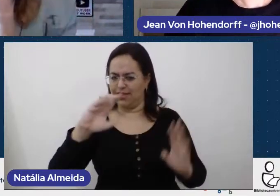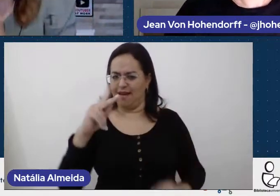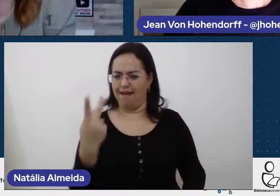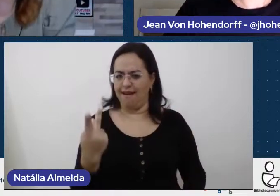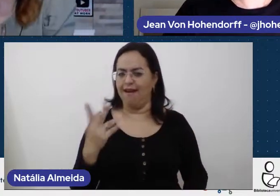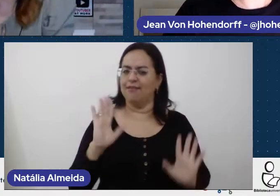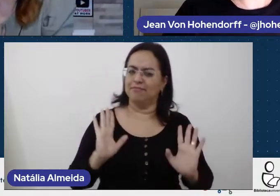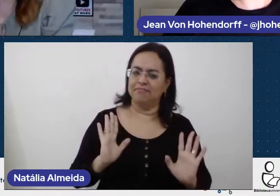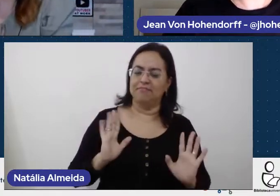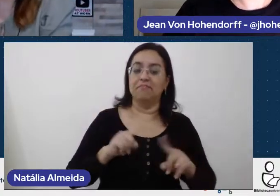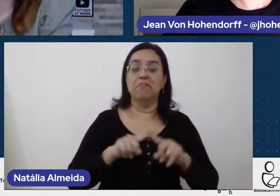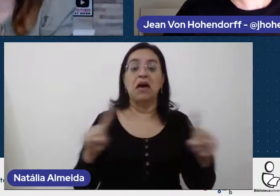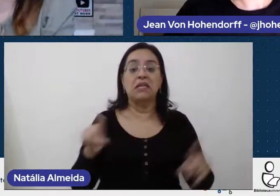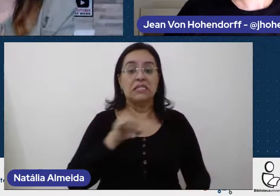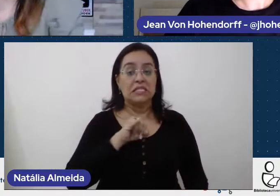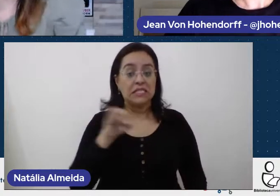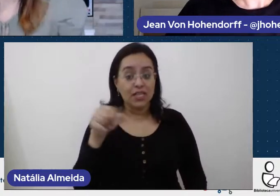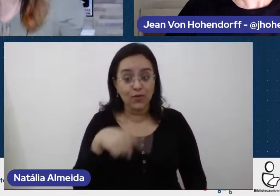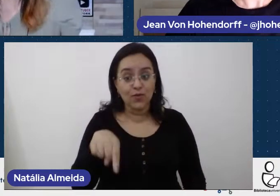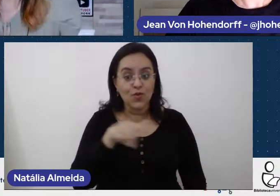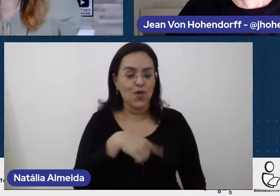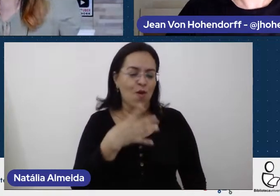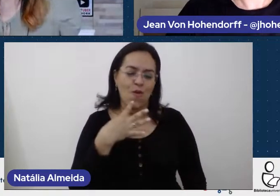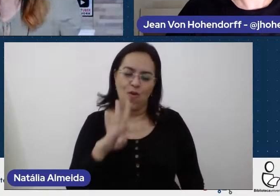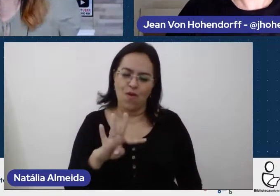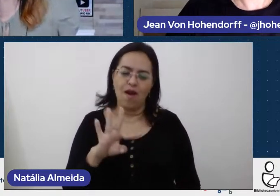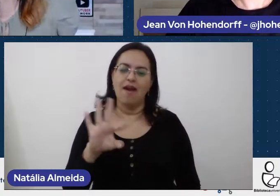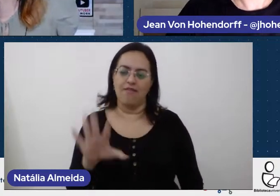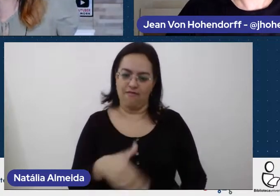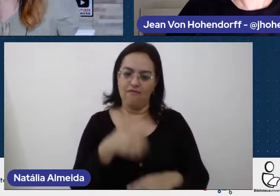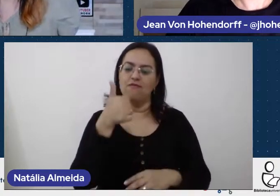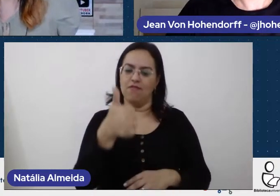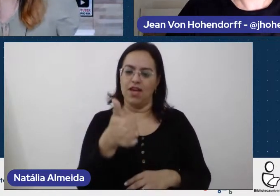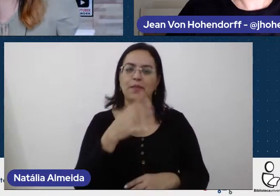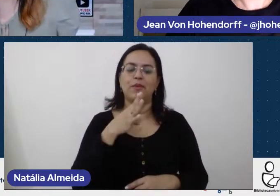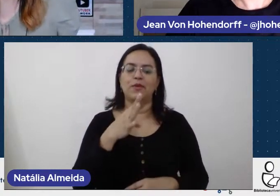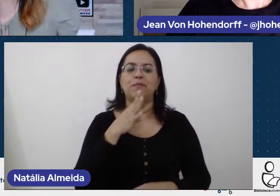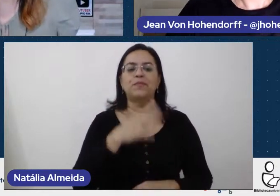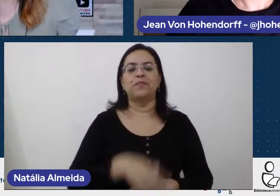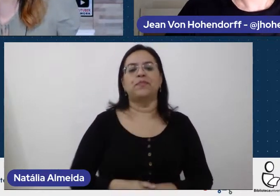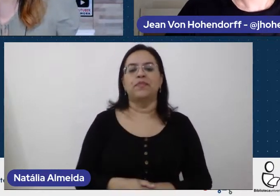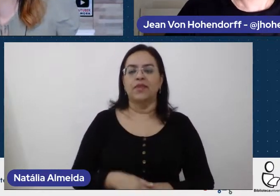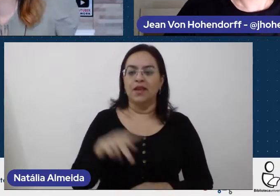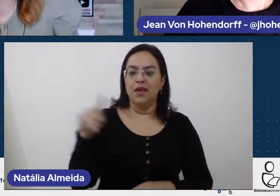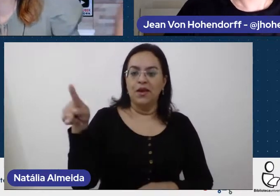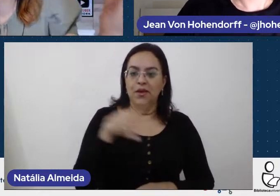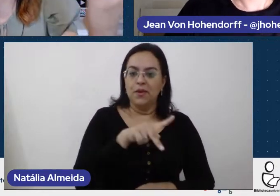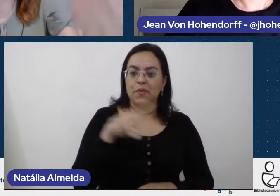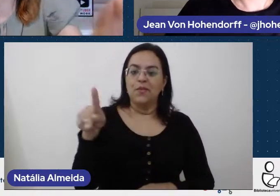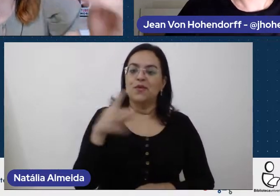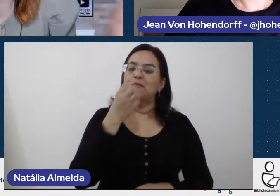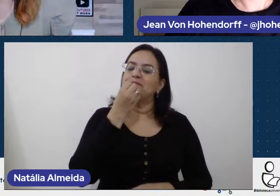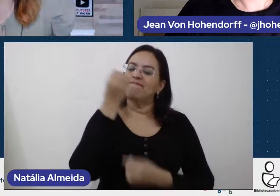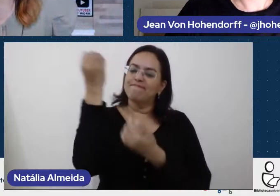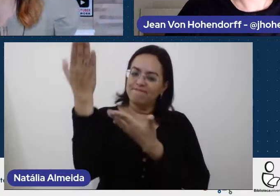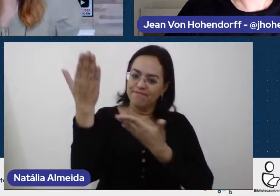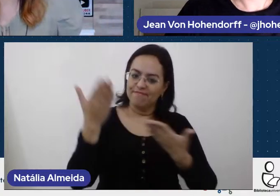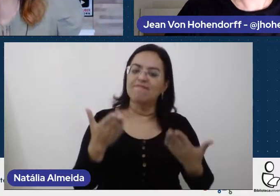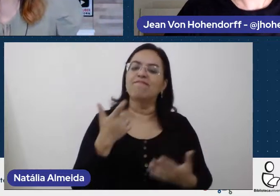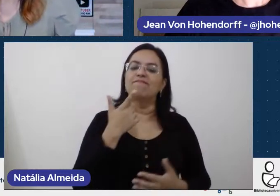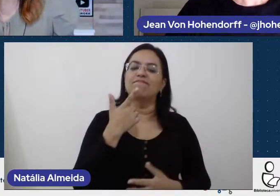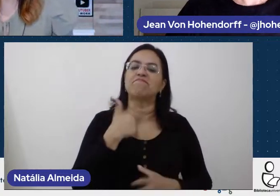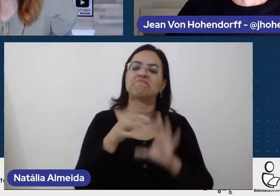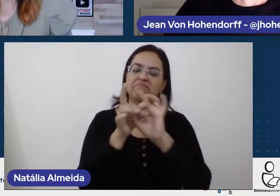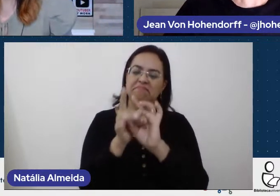exatas, mas quem não conhece, vale a pena conhecer. Professor, seja muito bem-vindo. A fala neste momento está com